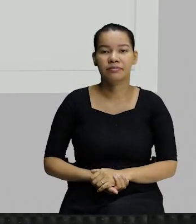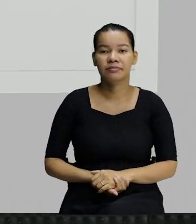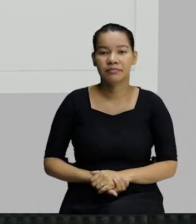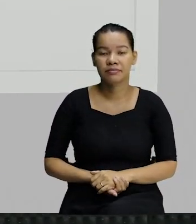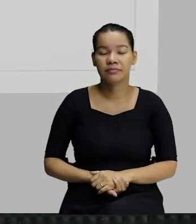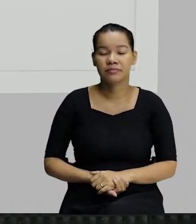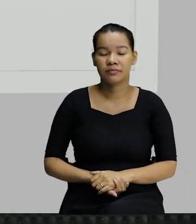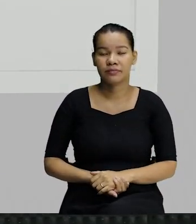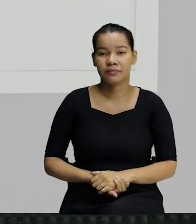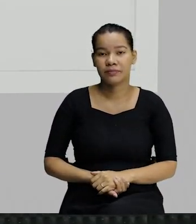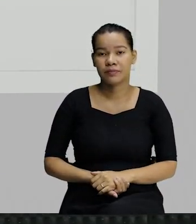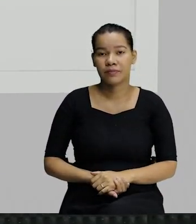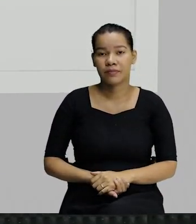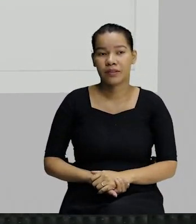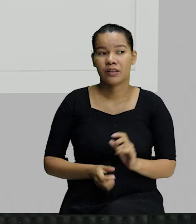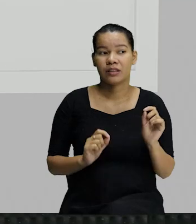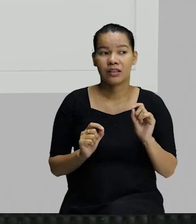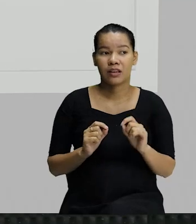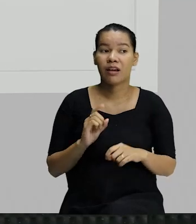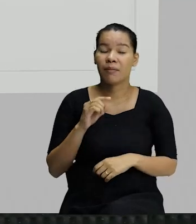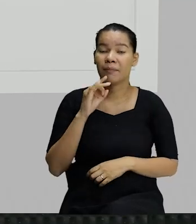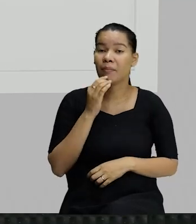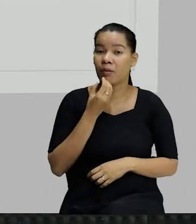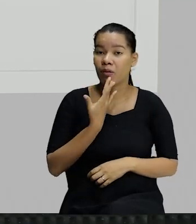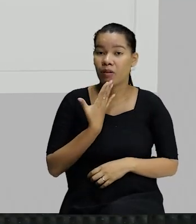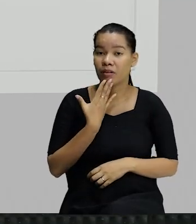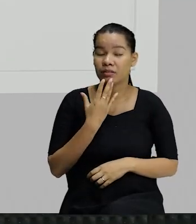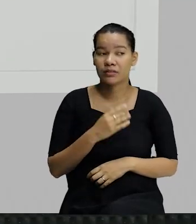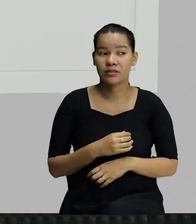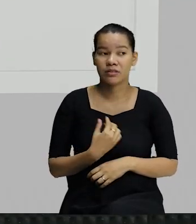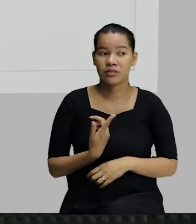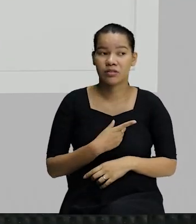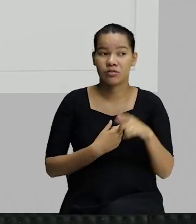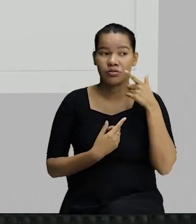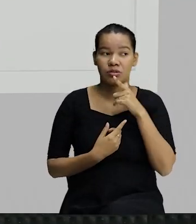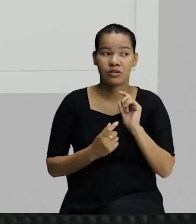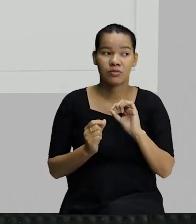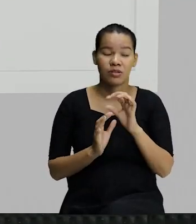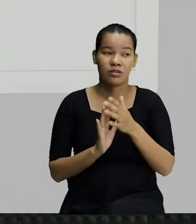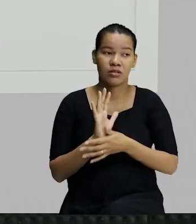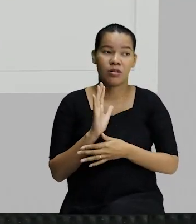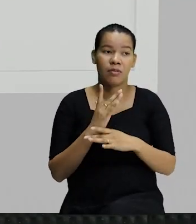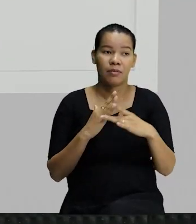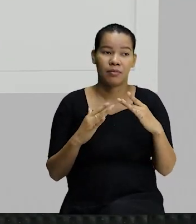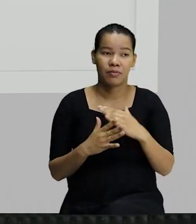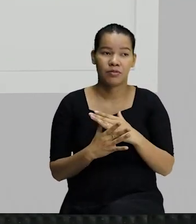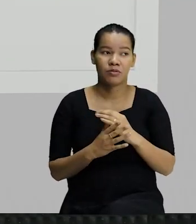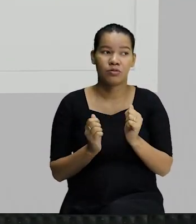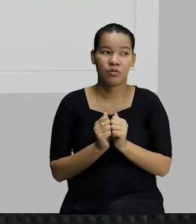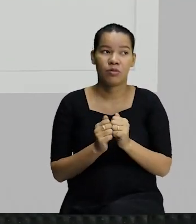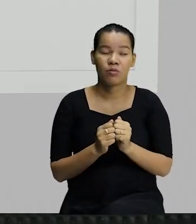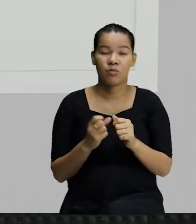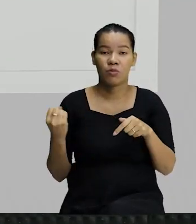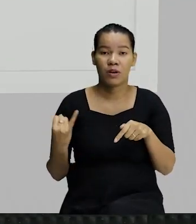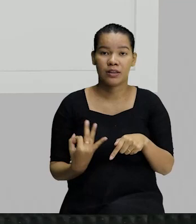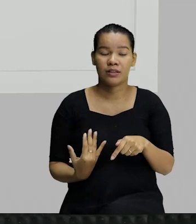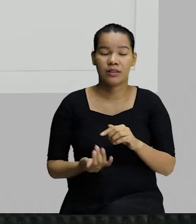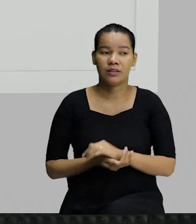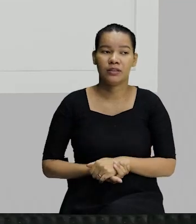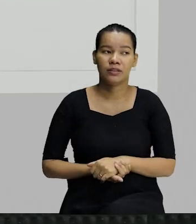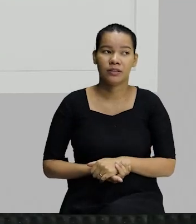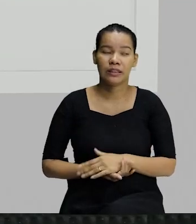isso, tá? Em que seria muito bacana se nós conseguíssemos constituir uma polis com muita qualidade,